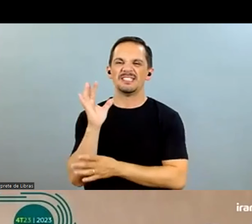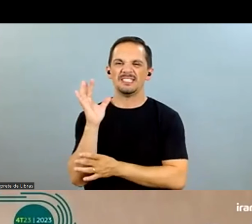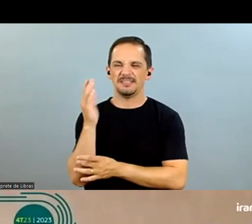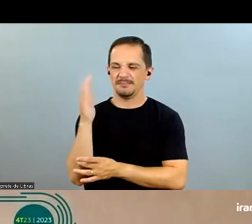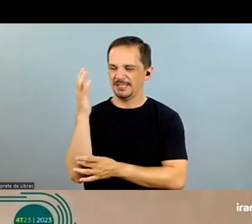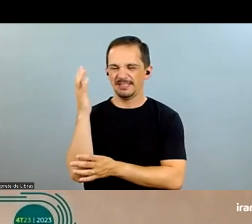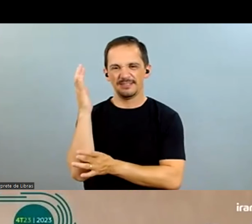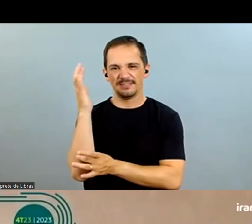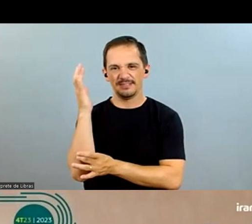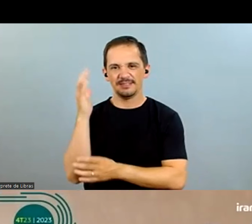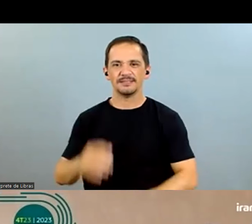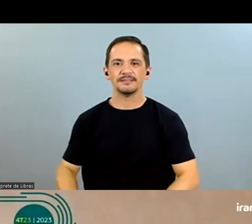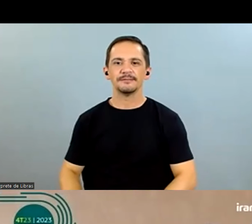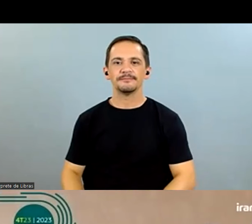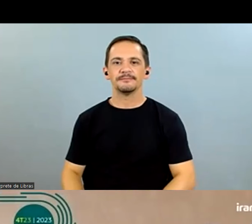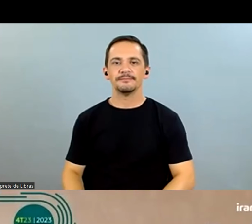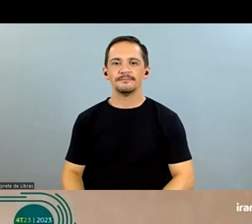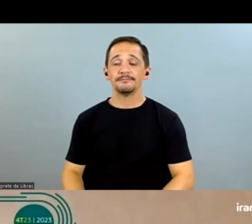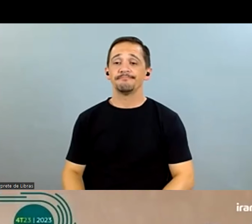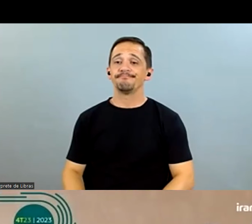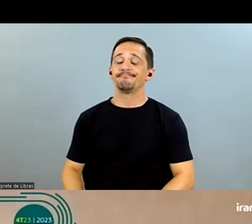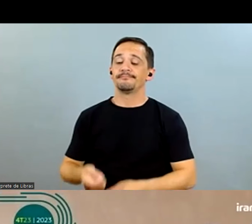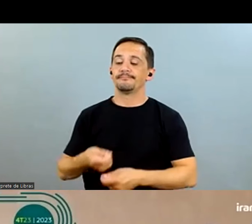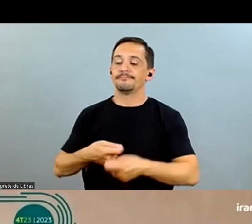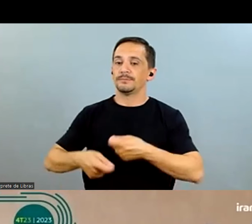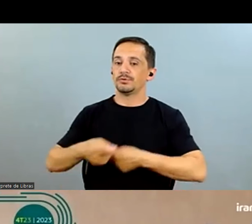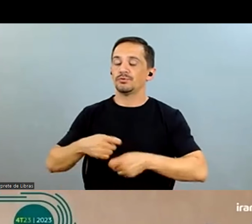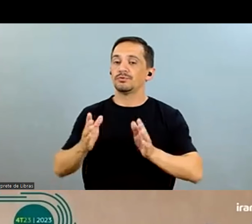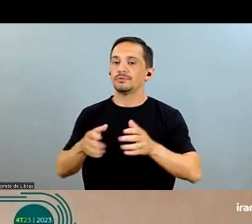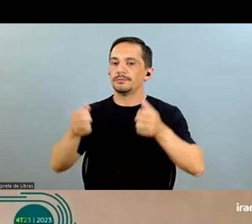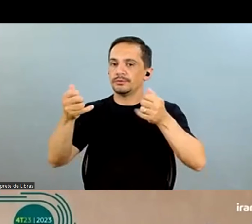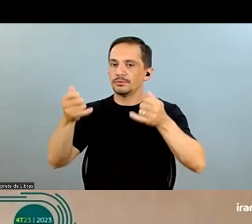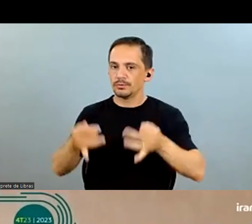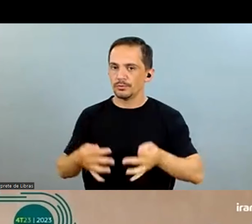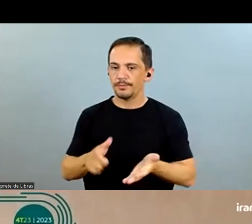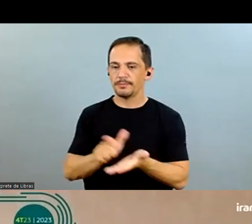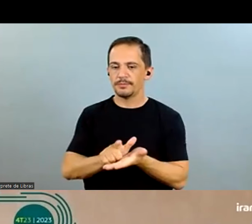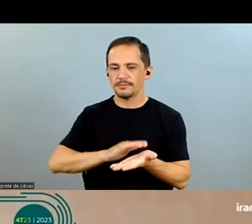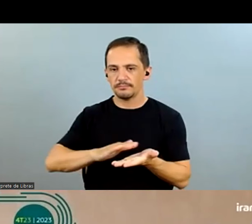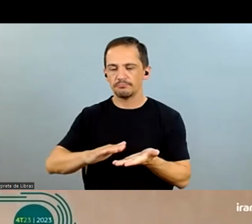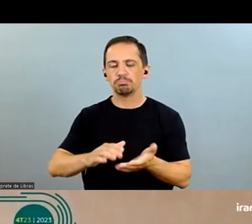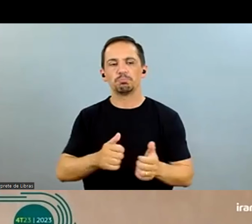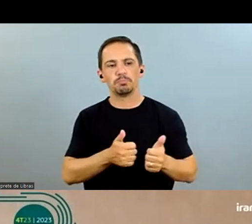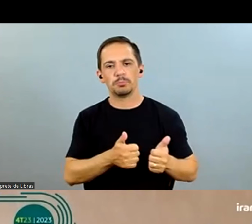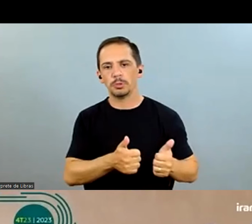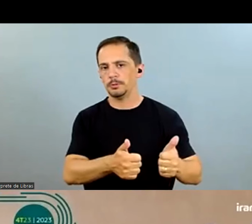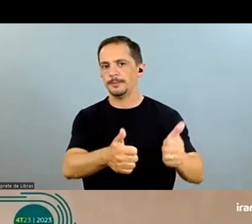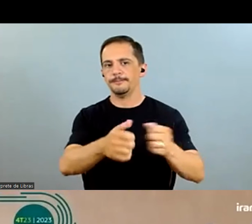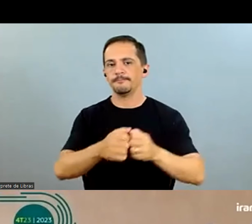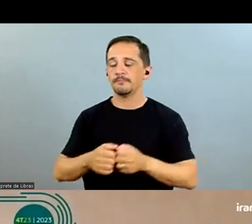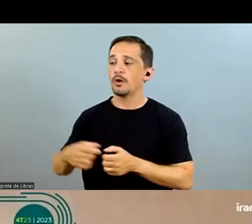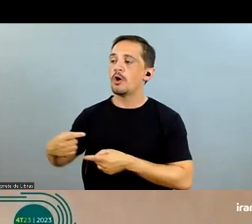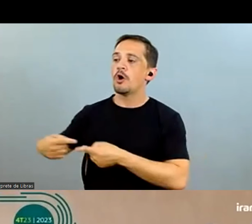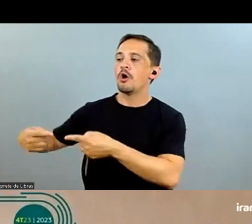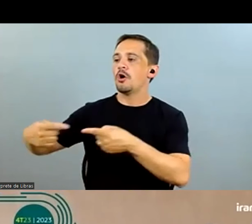questão de de de mercado nós falamos né pavilhão do lado numa dinâmica bacana o ambiente competitivo eh